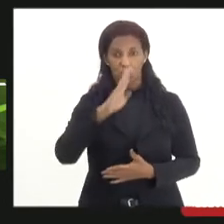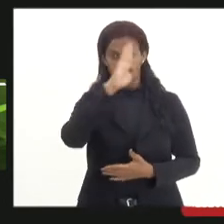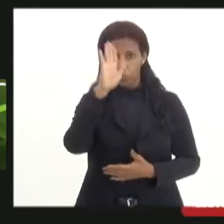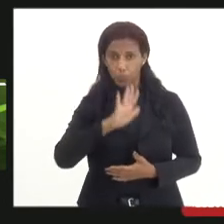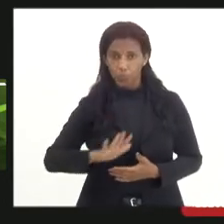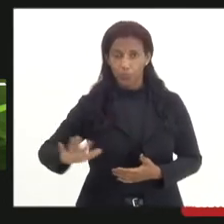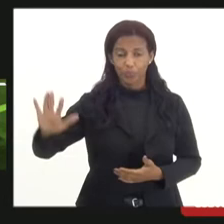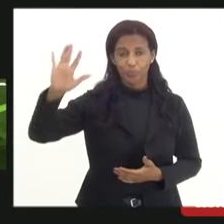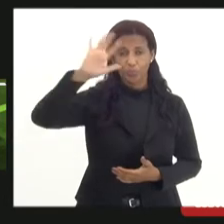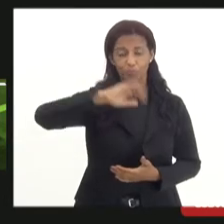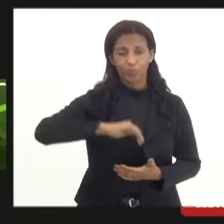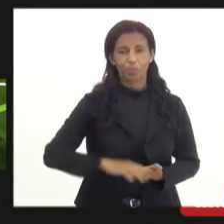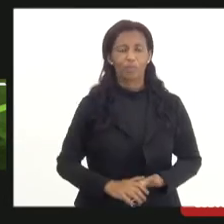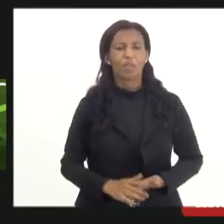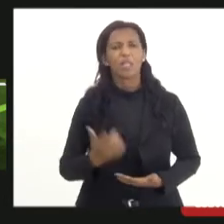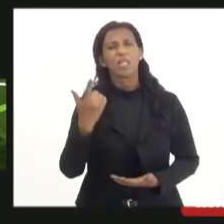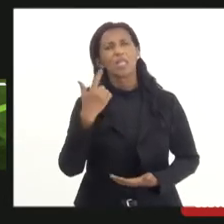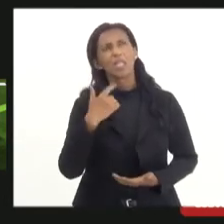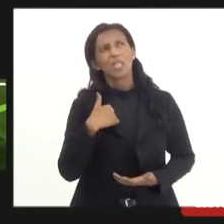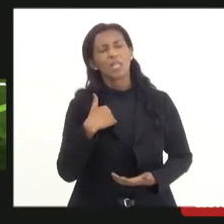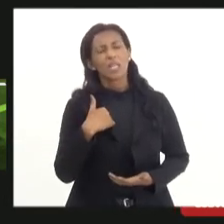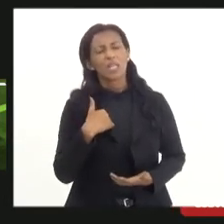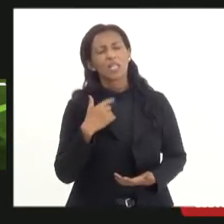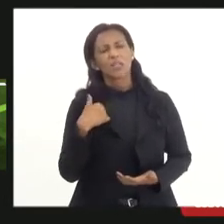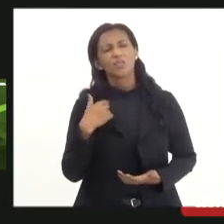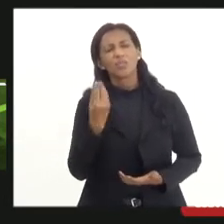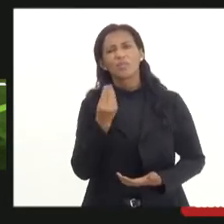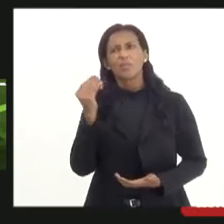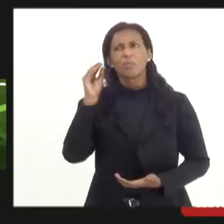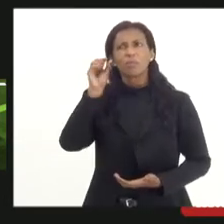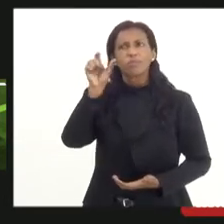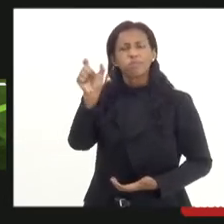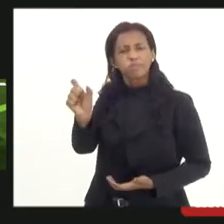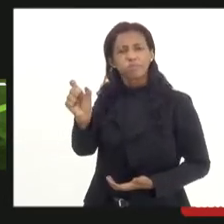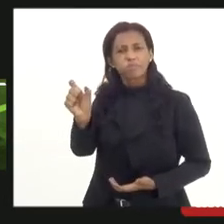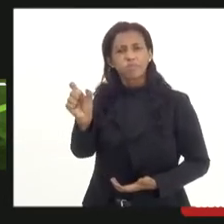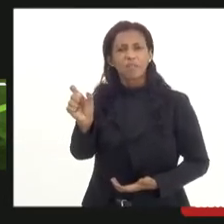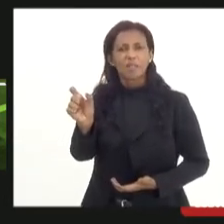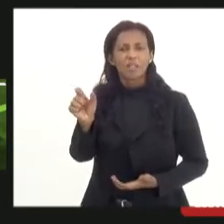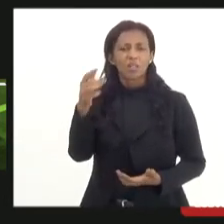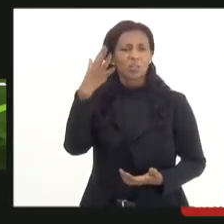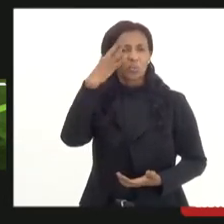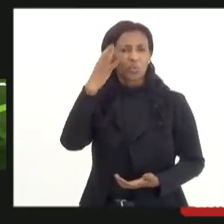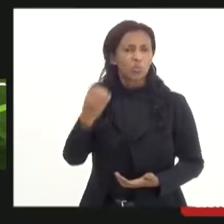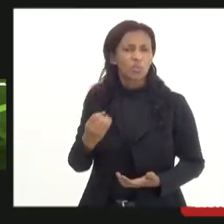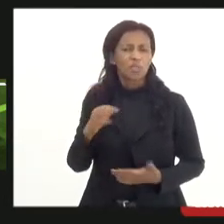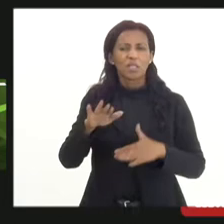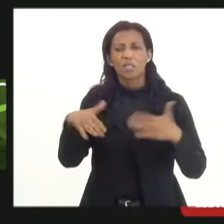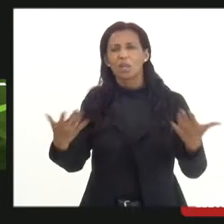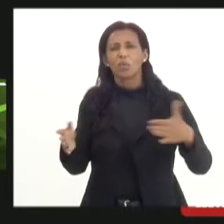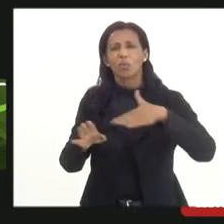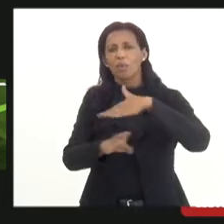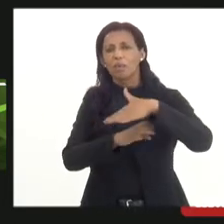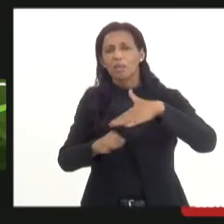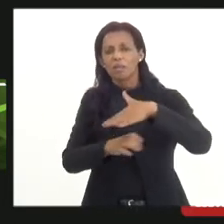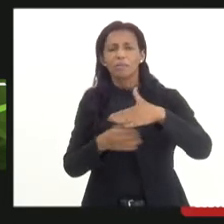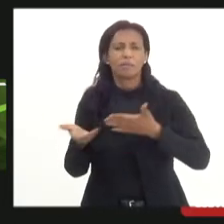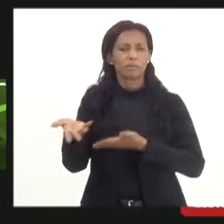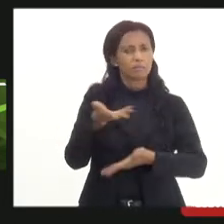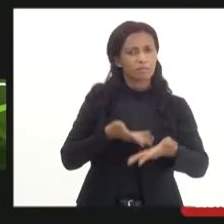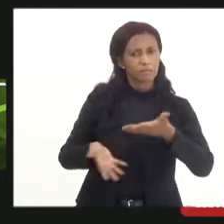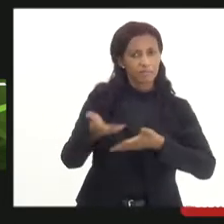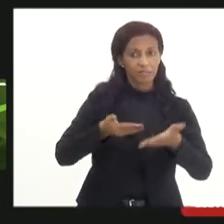Brasil, né? E aí eu tinha feito ali uma colocação, eu não sei se alguma das empresas participantes, que a gente